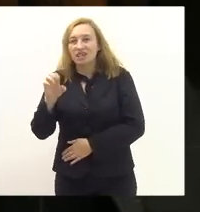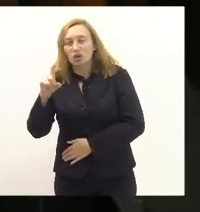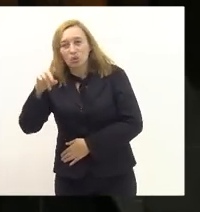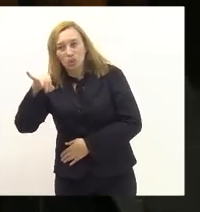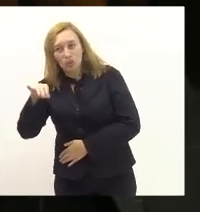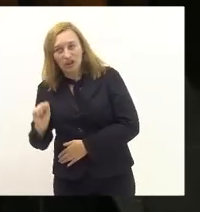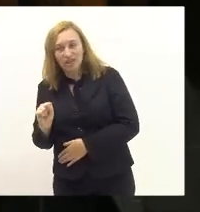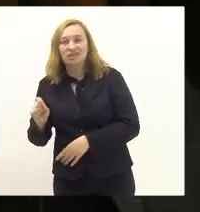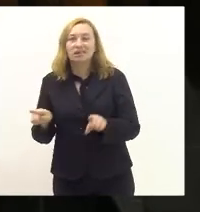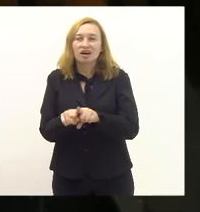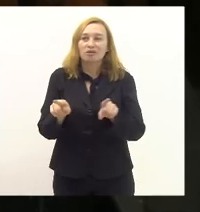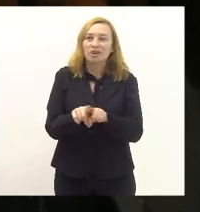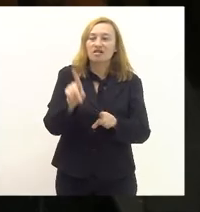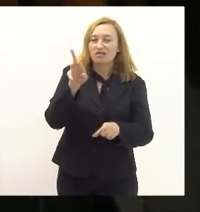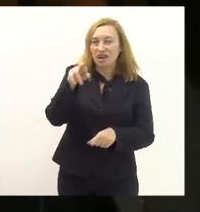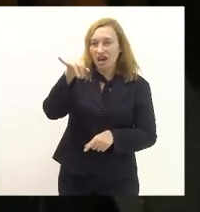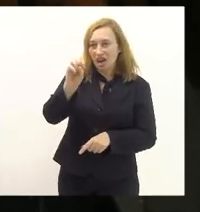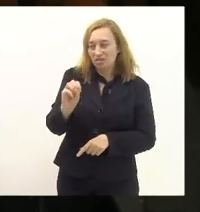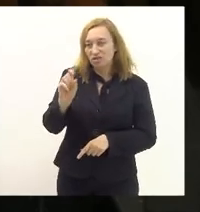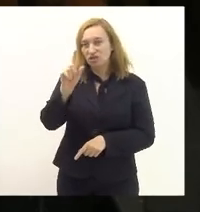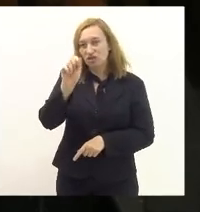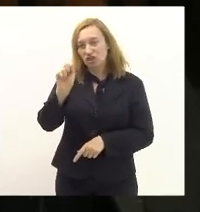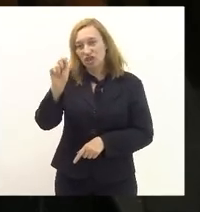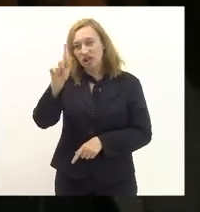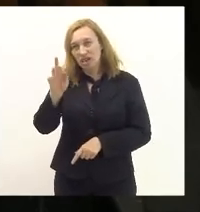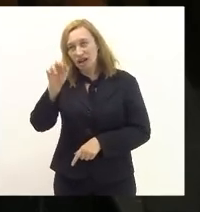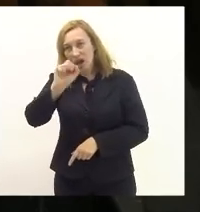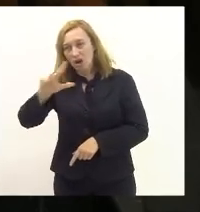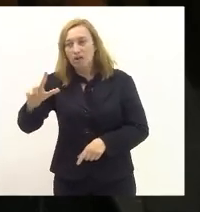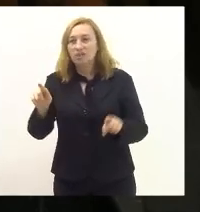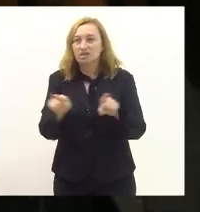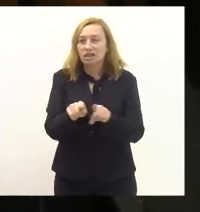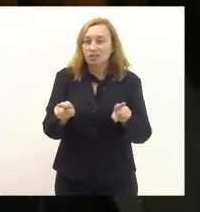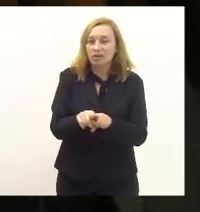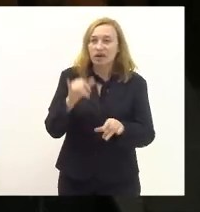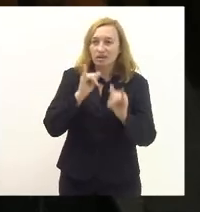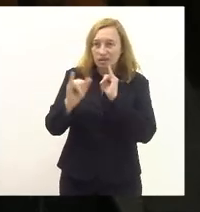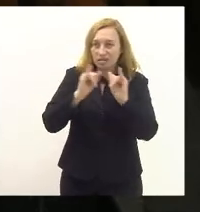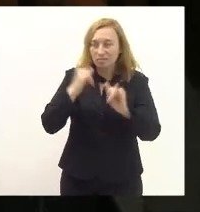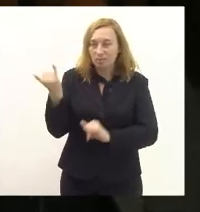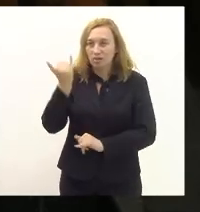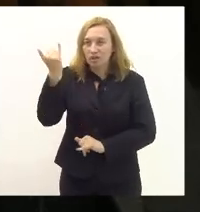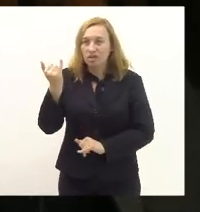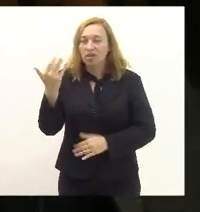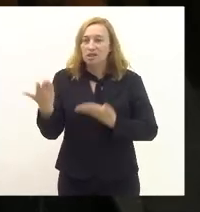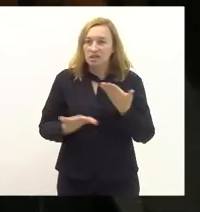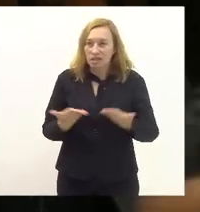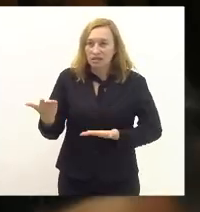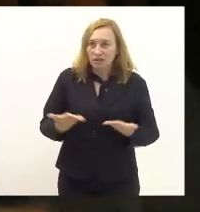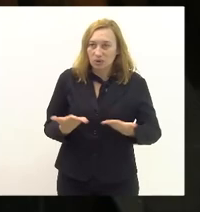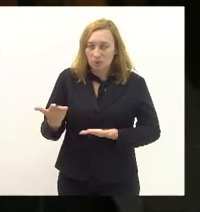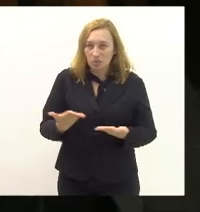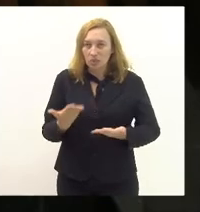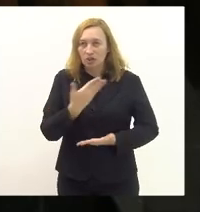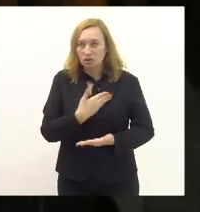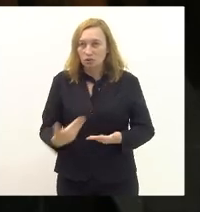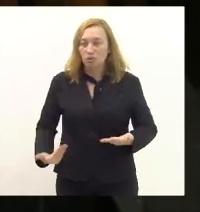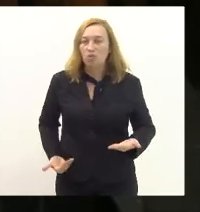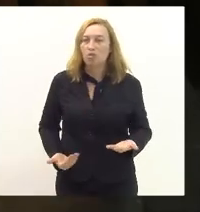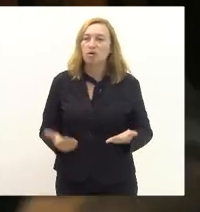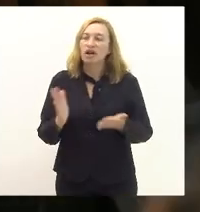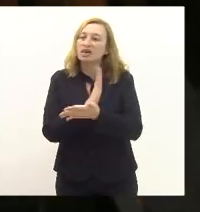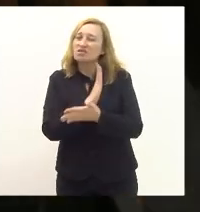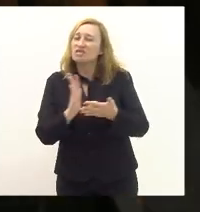uma referência muito importante àqueles servidores que servem à população. Muitas vezes, eles